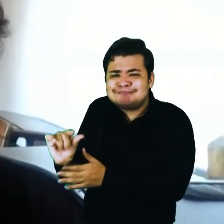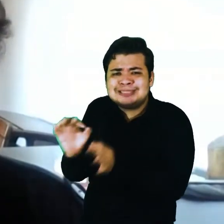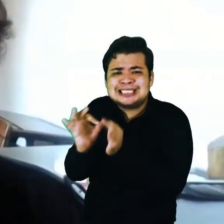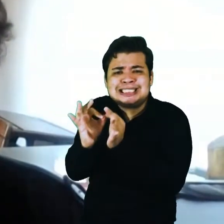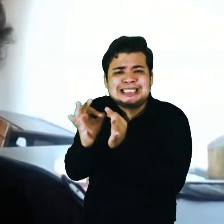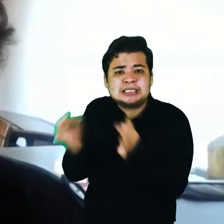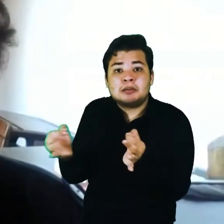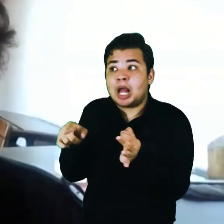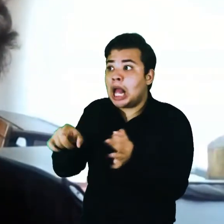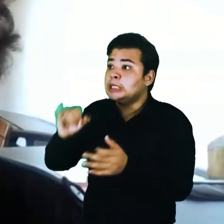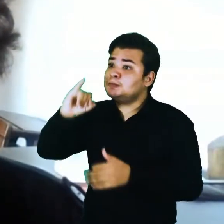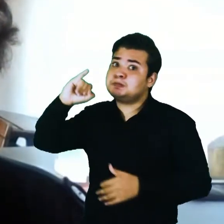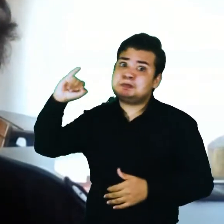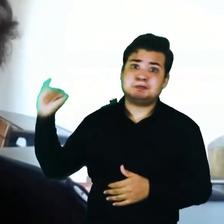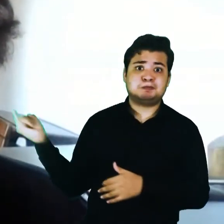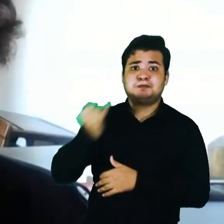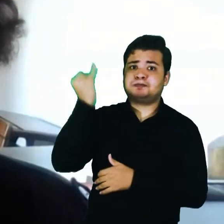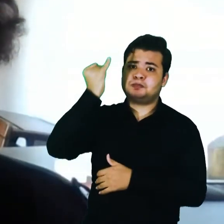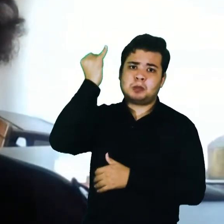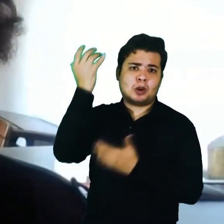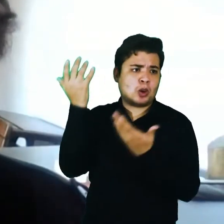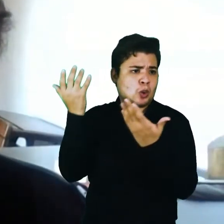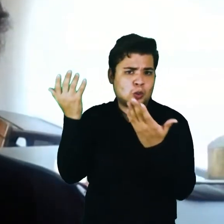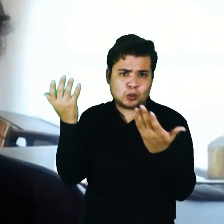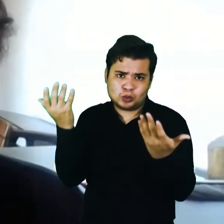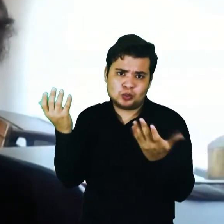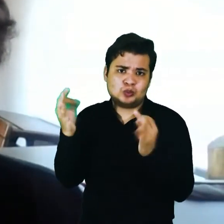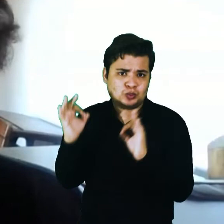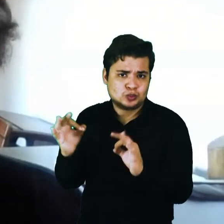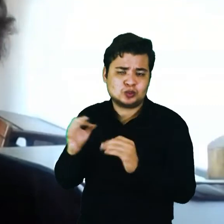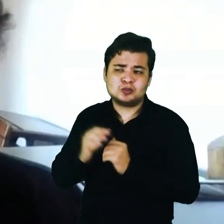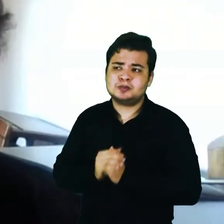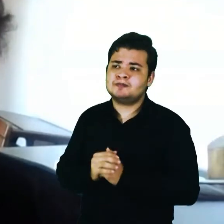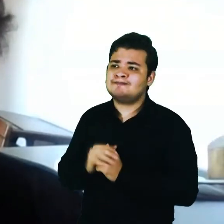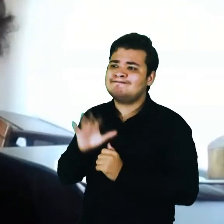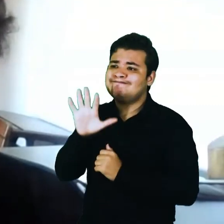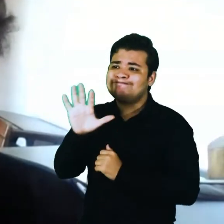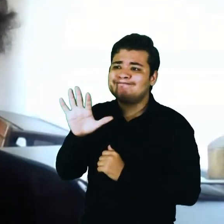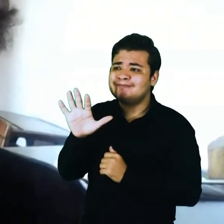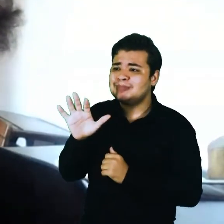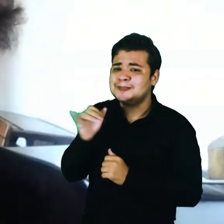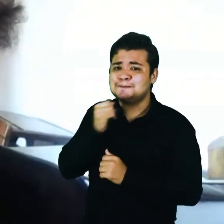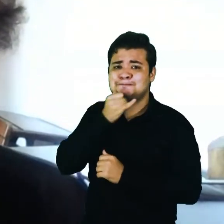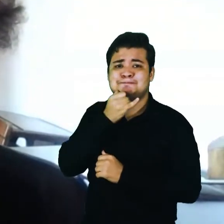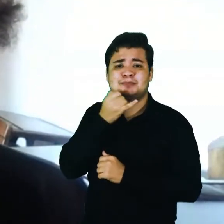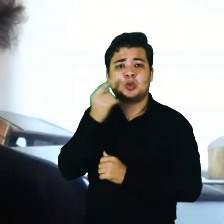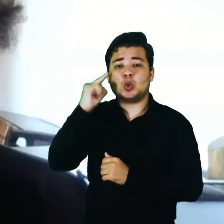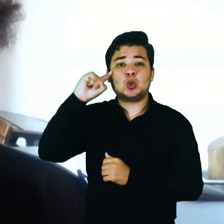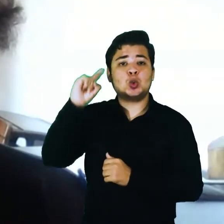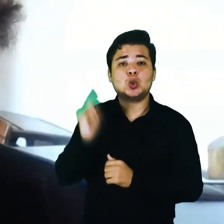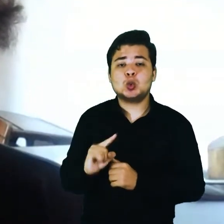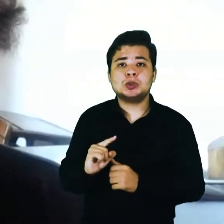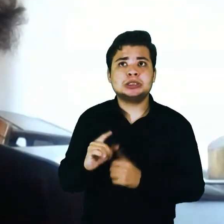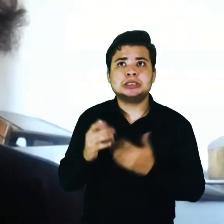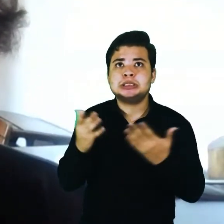pequenininha, mas é importante, como qualquer outra planta, né? Mas, infelizmente, eu não sei ainda se